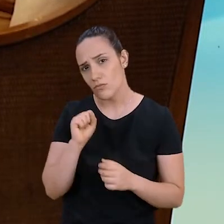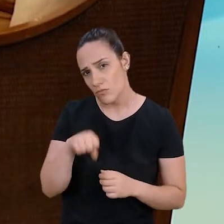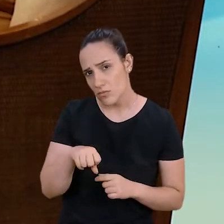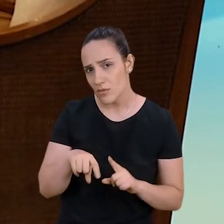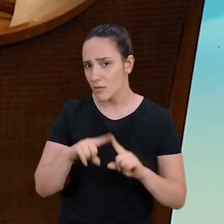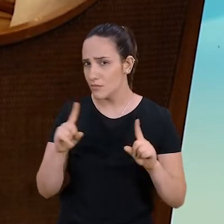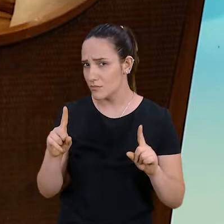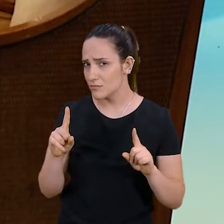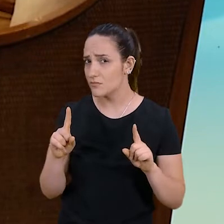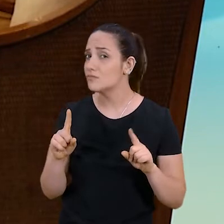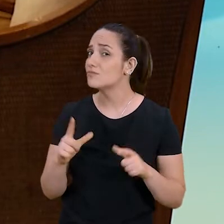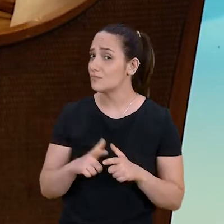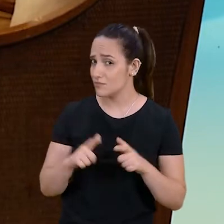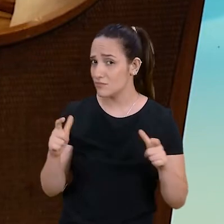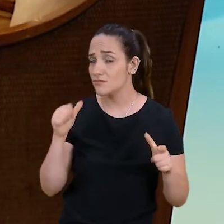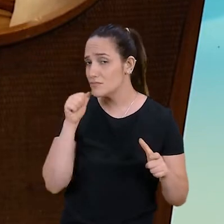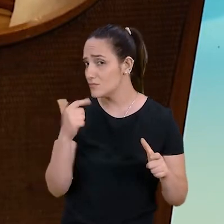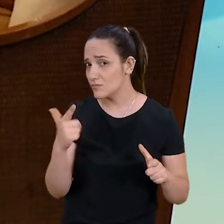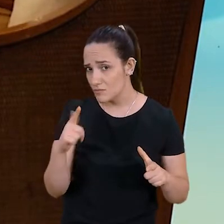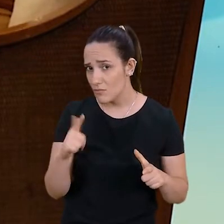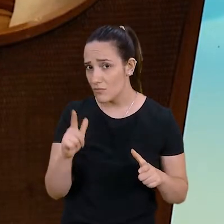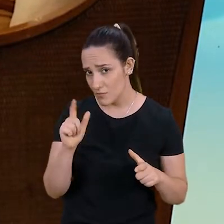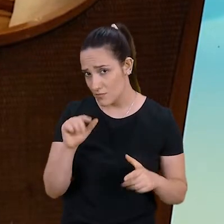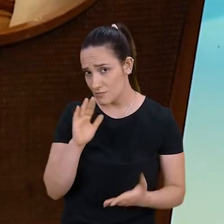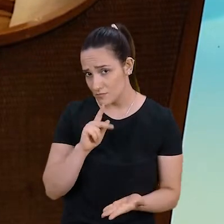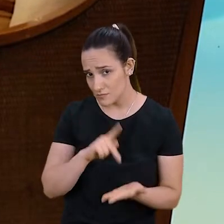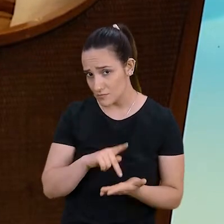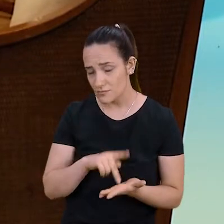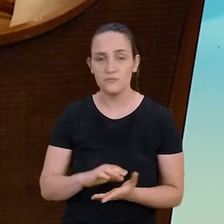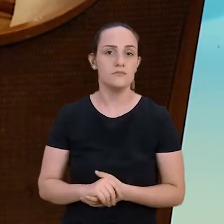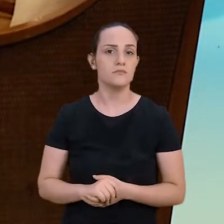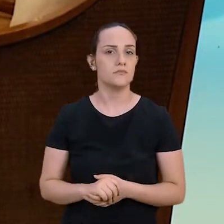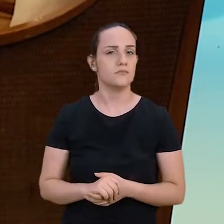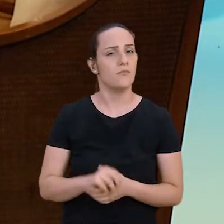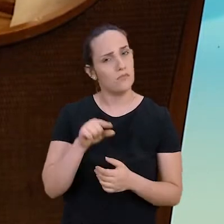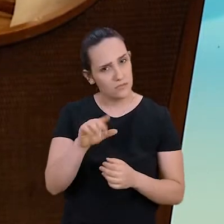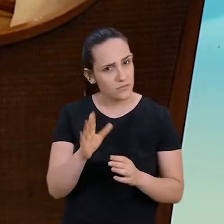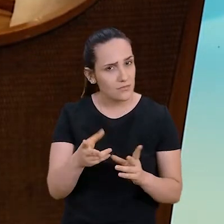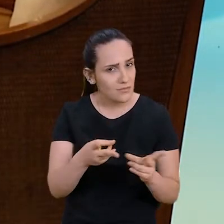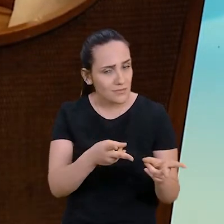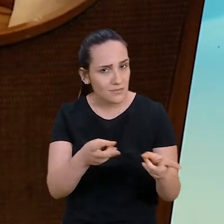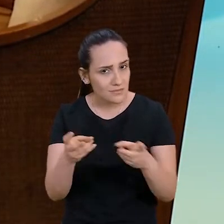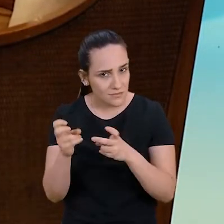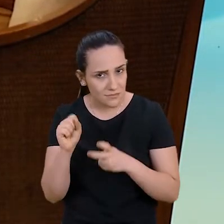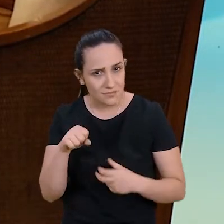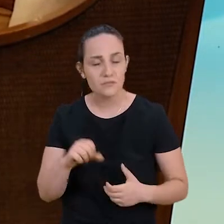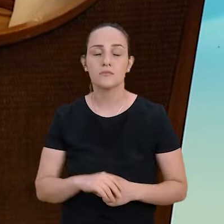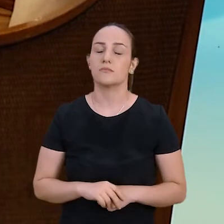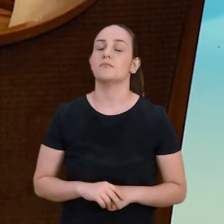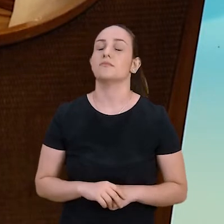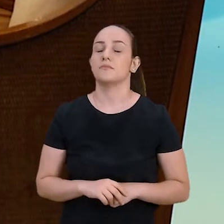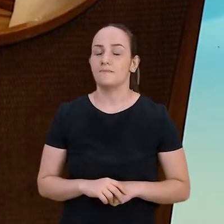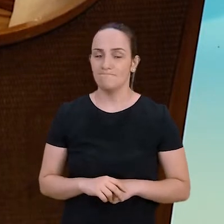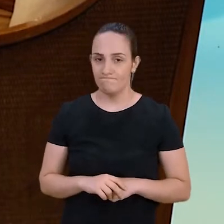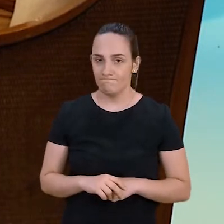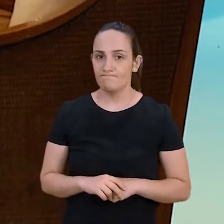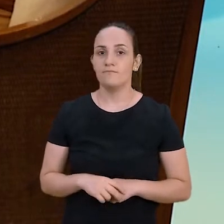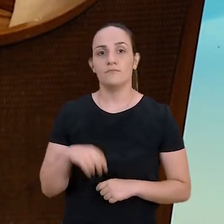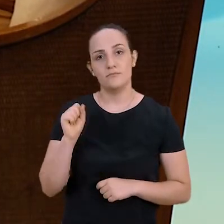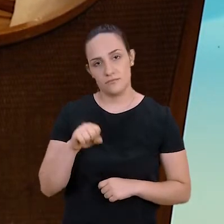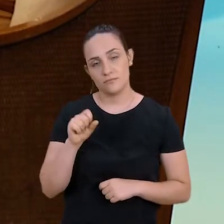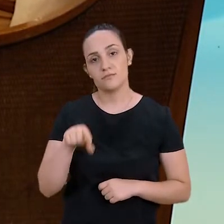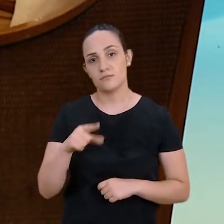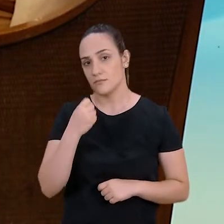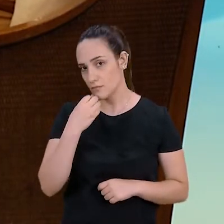eu acredito que muitas mulheres não têm. E você presencia muitas histórias dessas, né? Sim, Lívia, na verdade foi bom